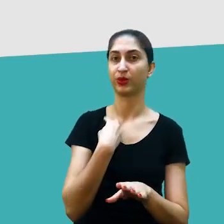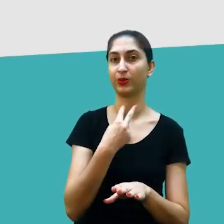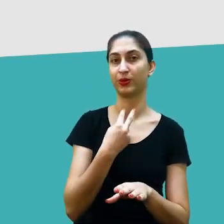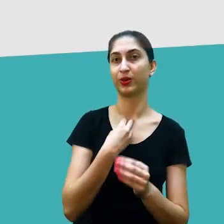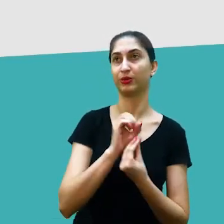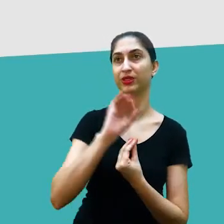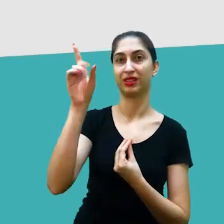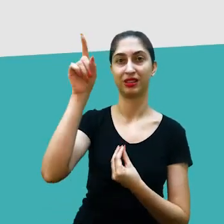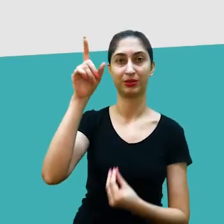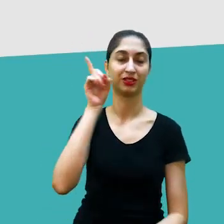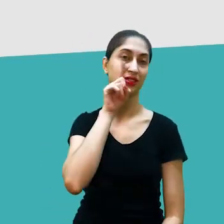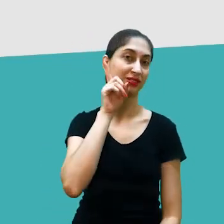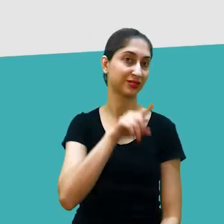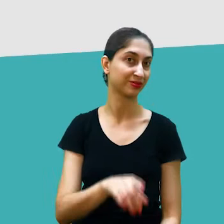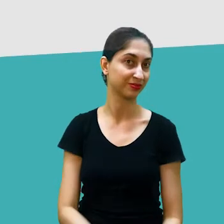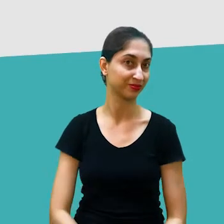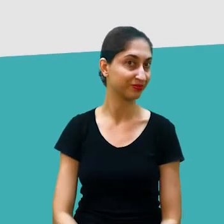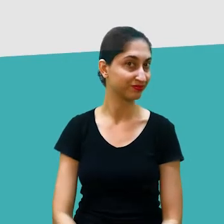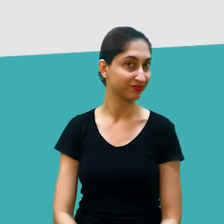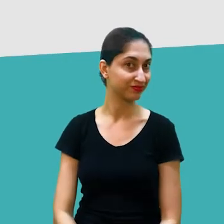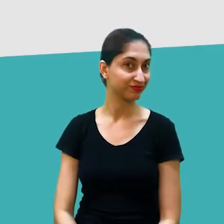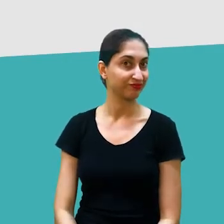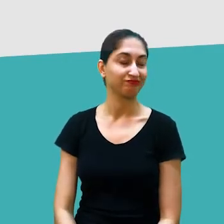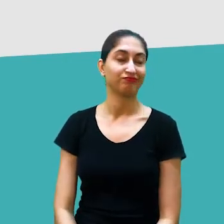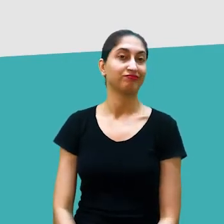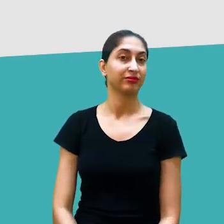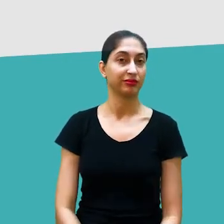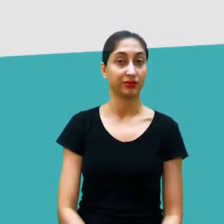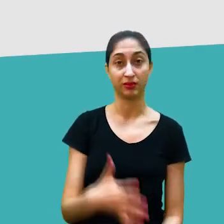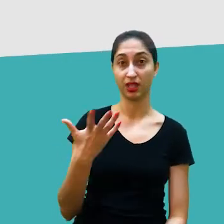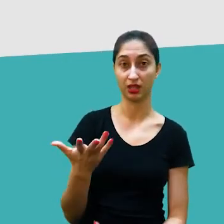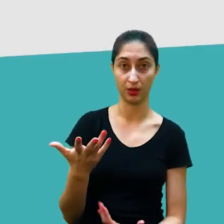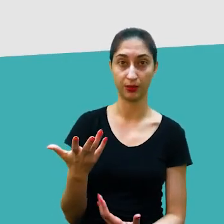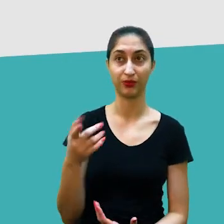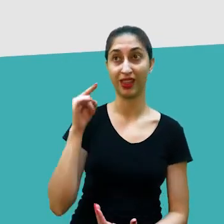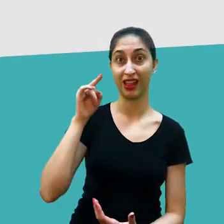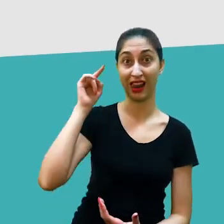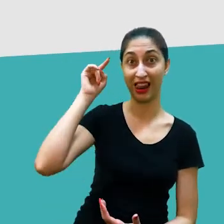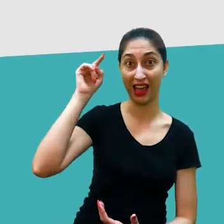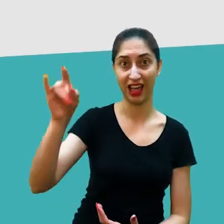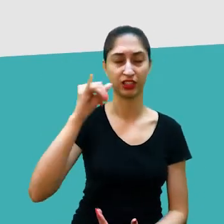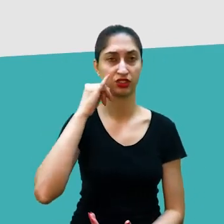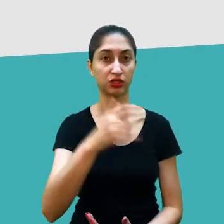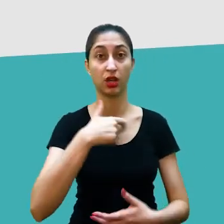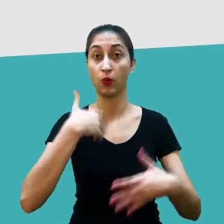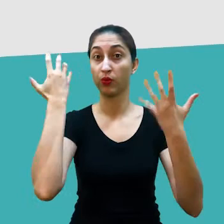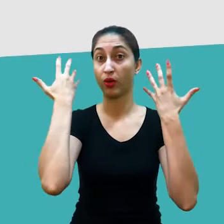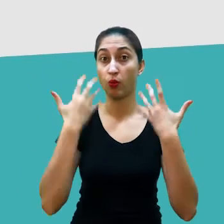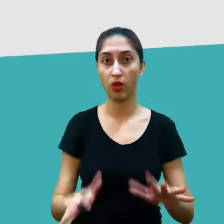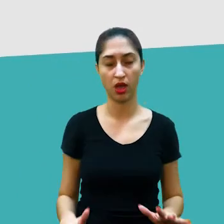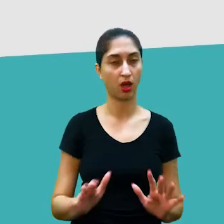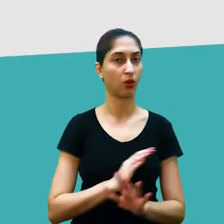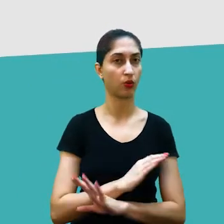Estados Unidos. Sim. Então, o que é isso? É a consciência lá na ponta, lá no varejo, dizendo, eu não quero ter